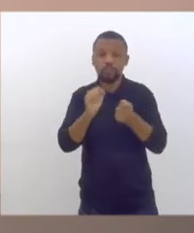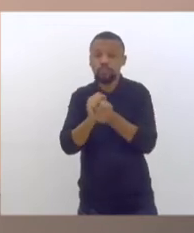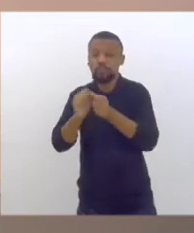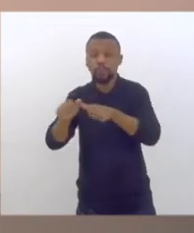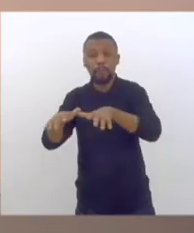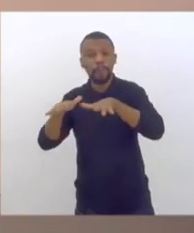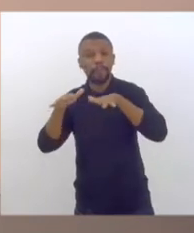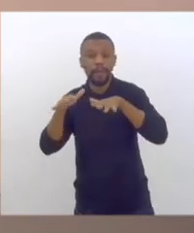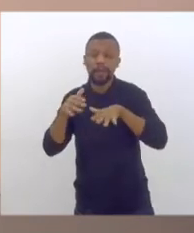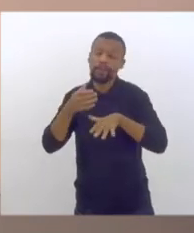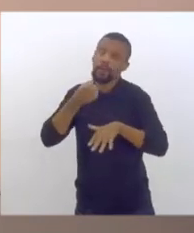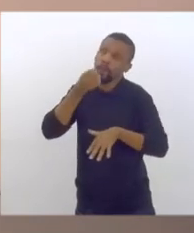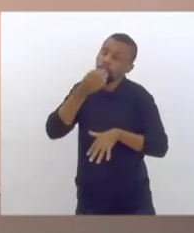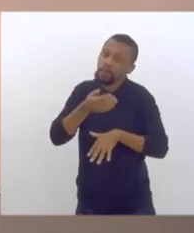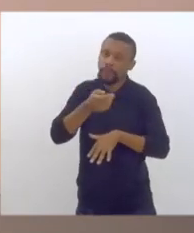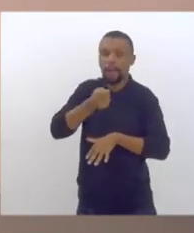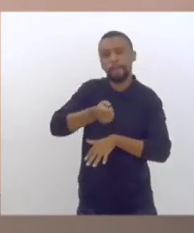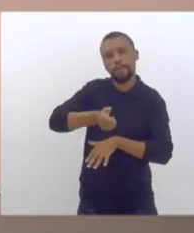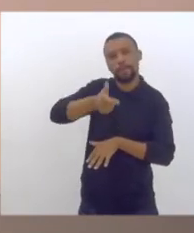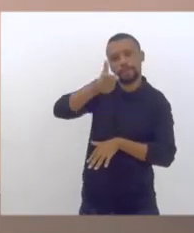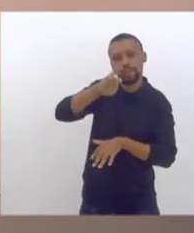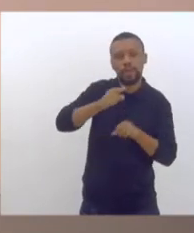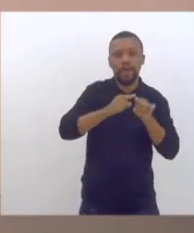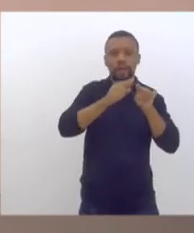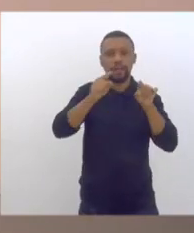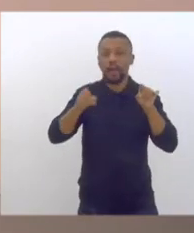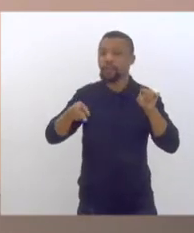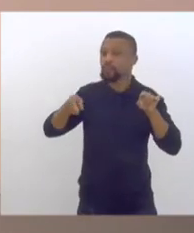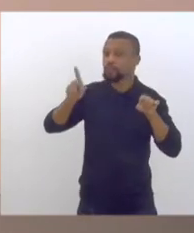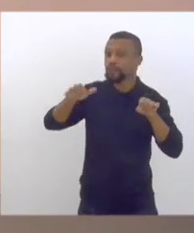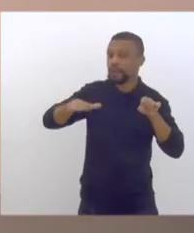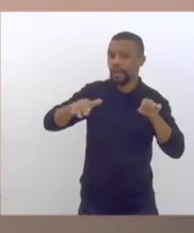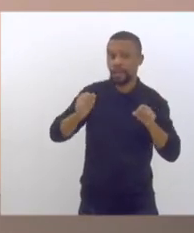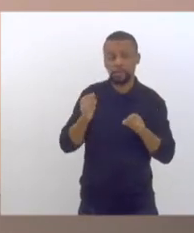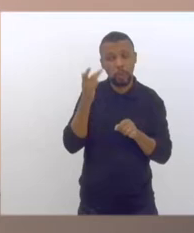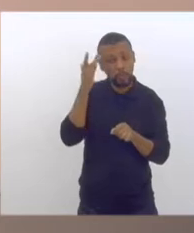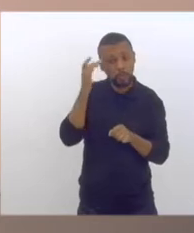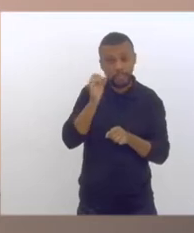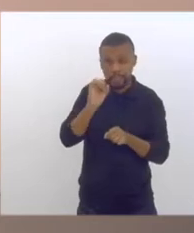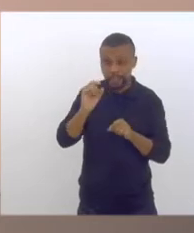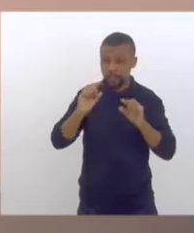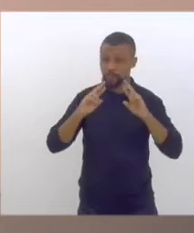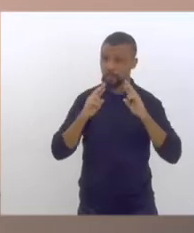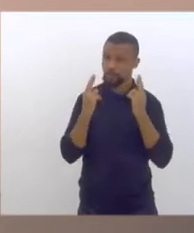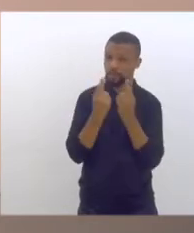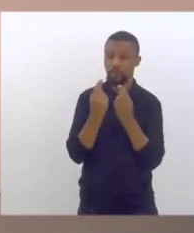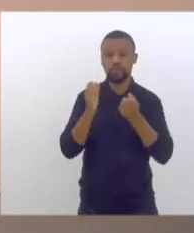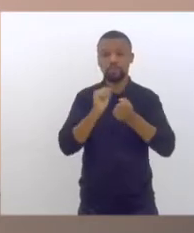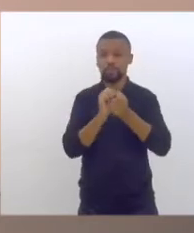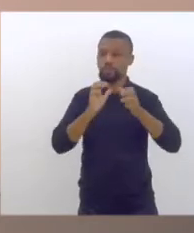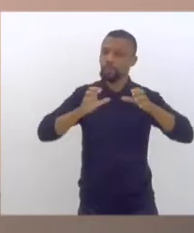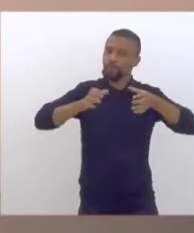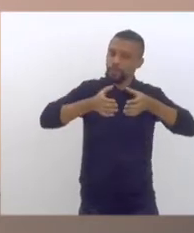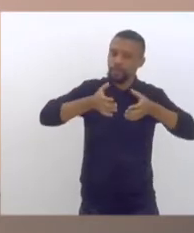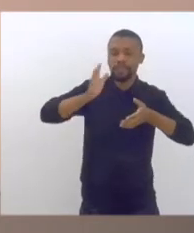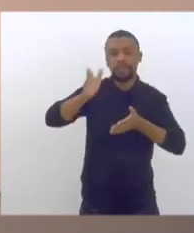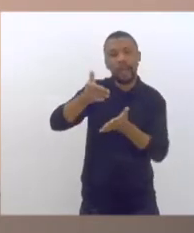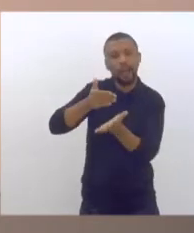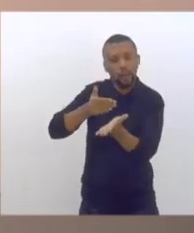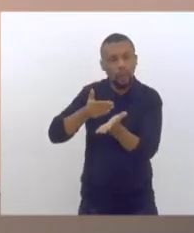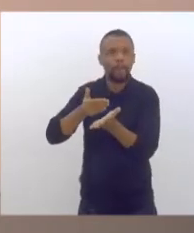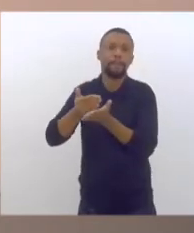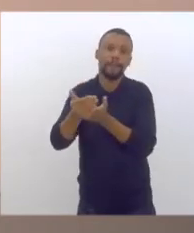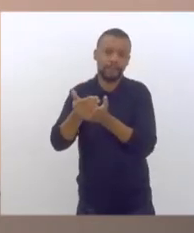que o ideal seria meio-dia as duas né porque aí eu eu não sei se pode ter reunião da comissão já aberto expediente